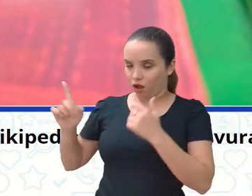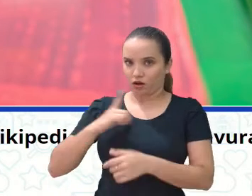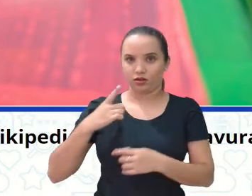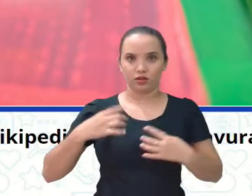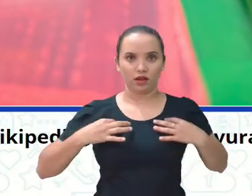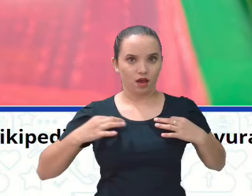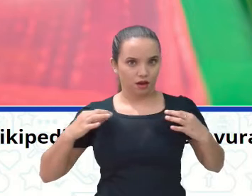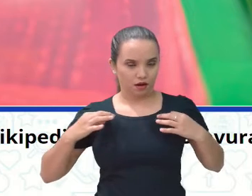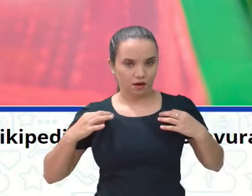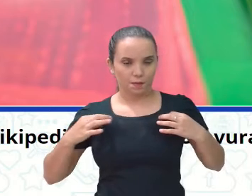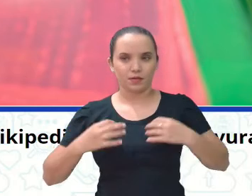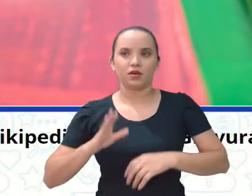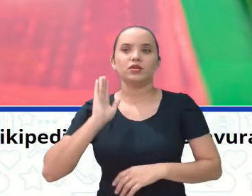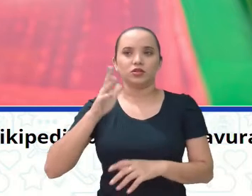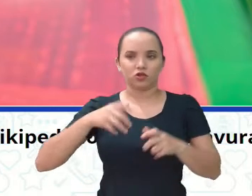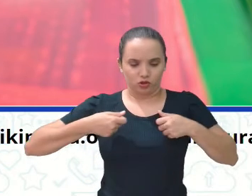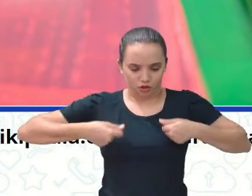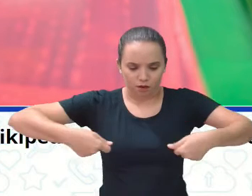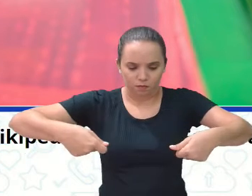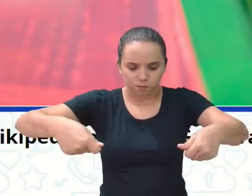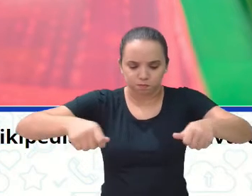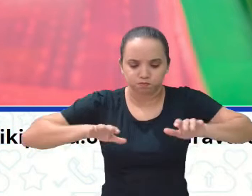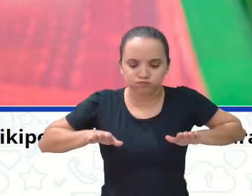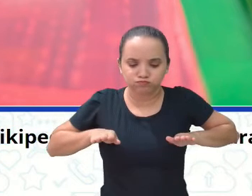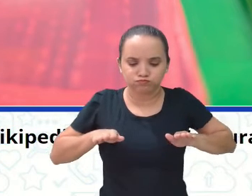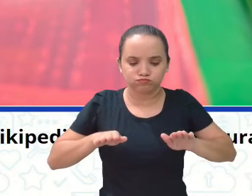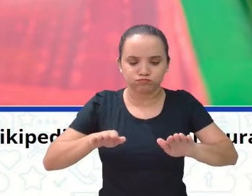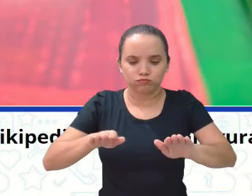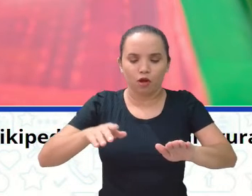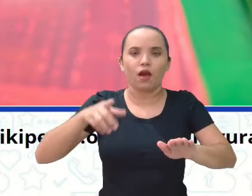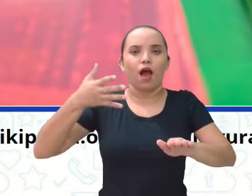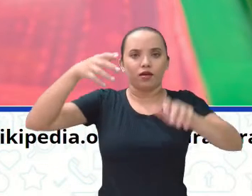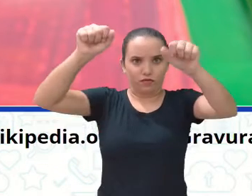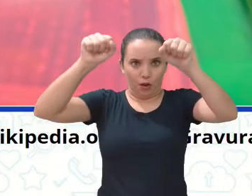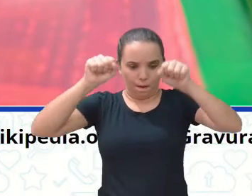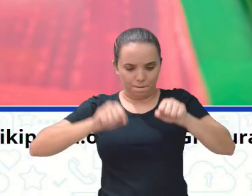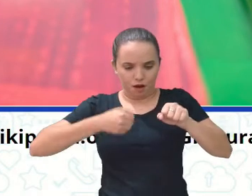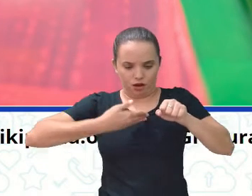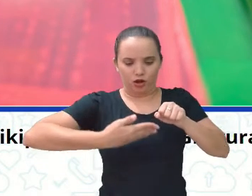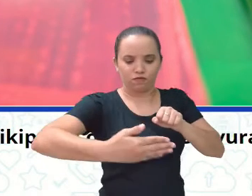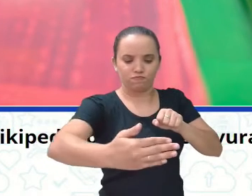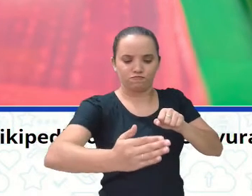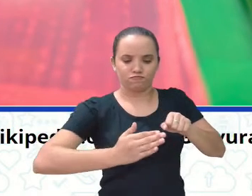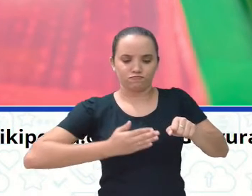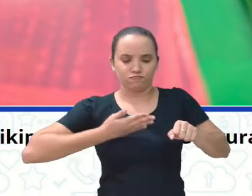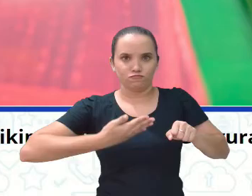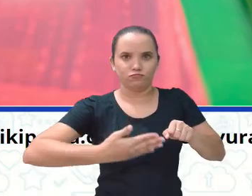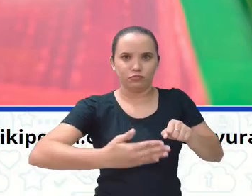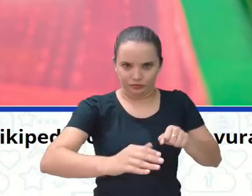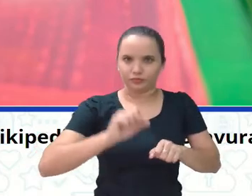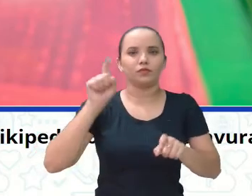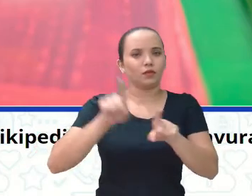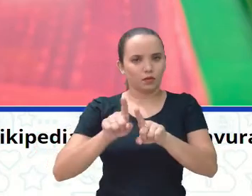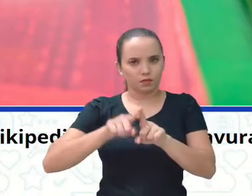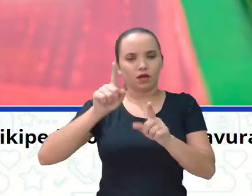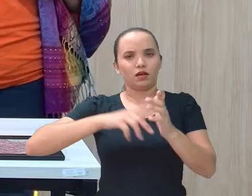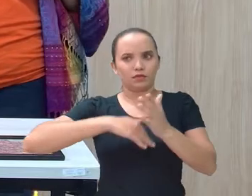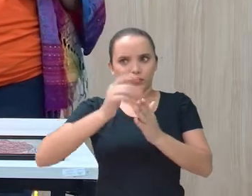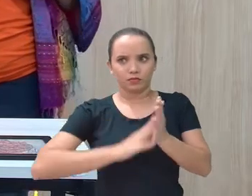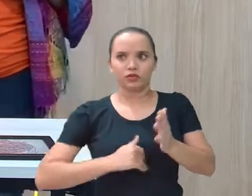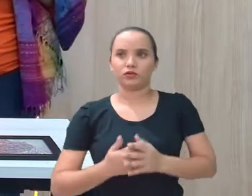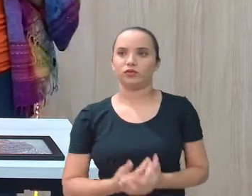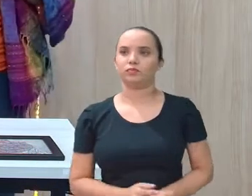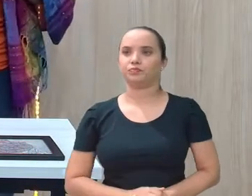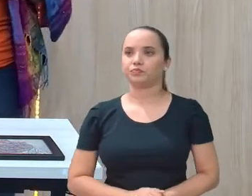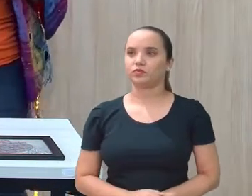tá ali posicionada para ser pintada também, né? Uma das matrizes. E no